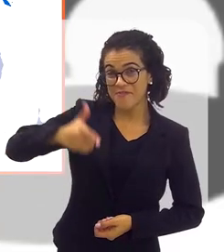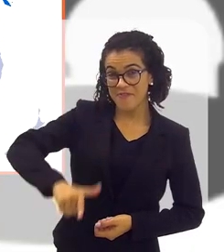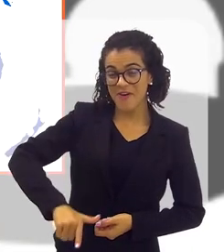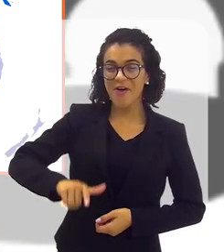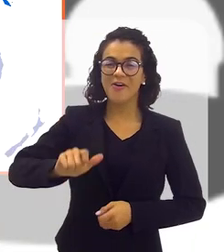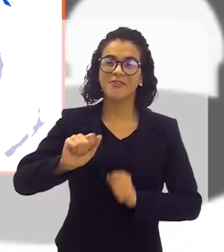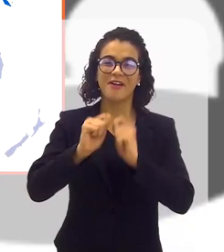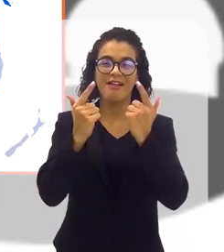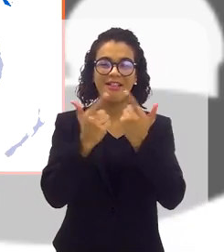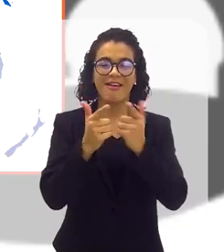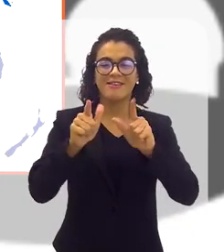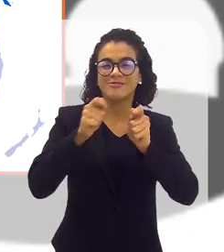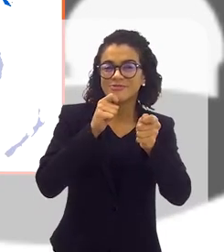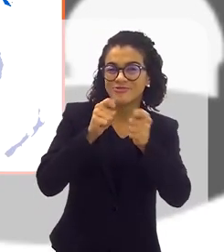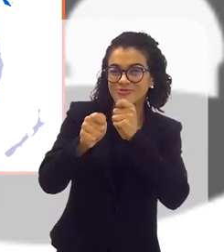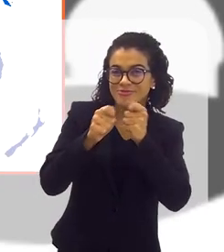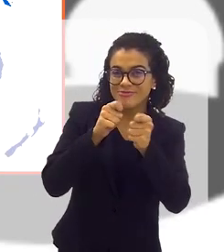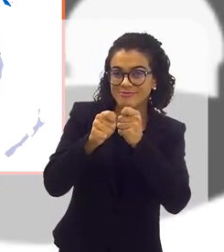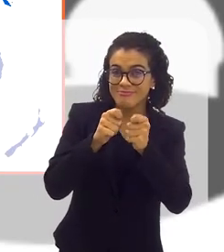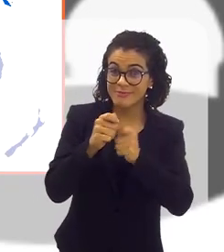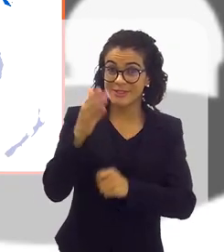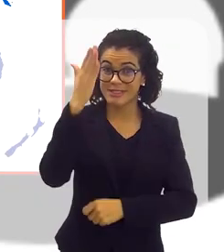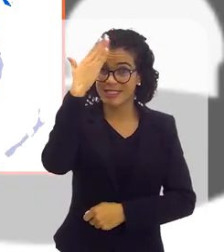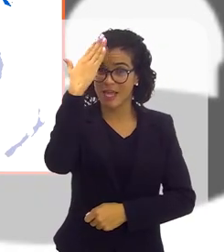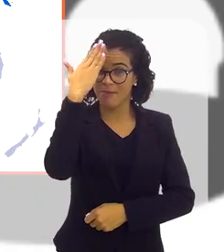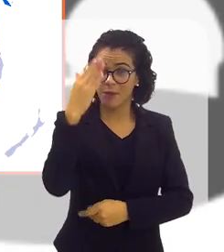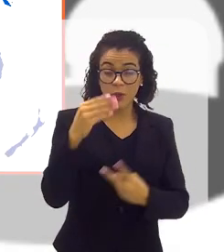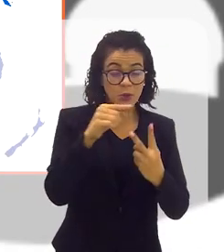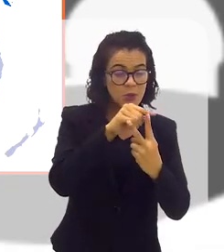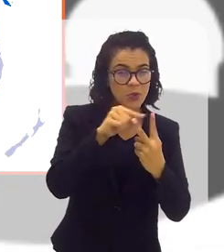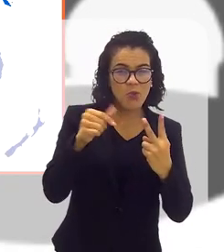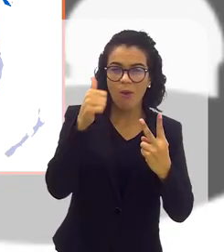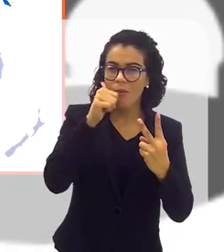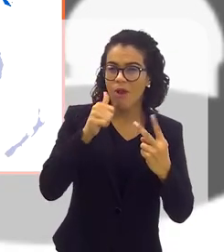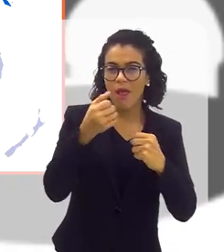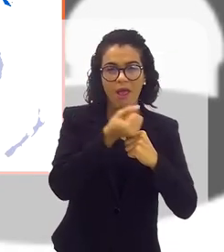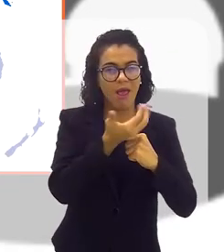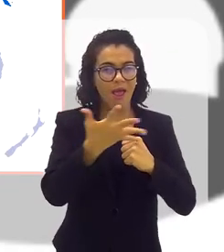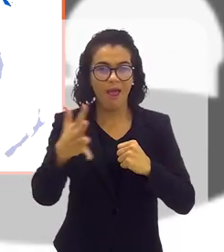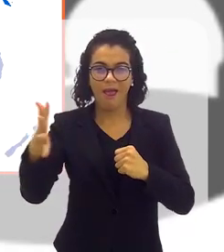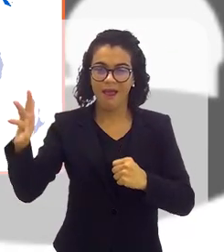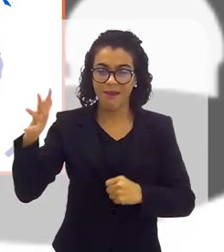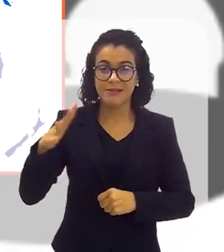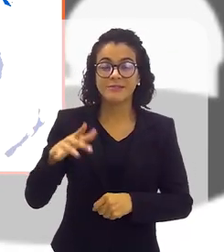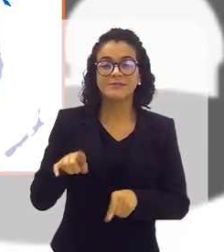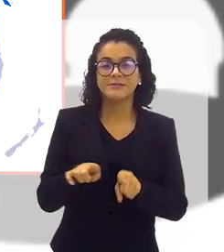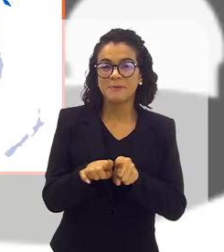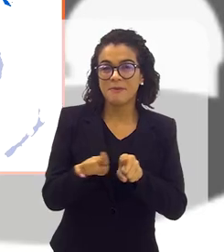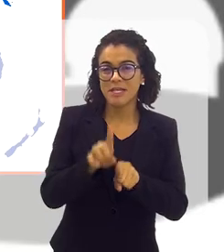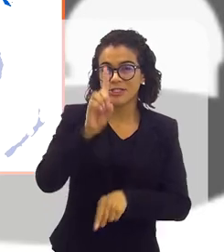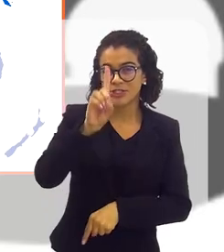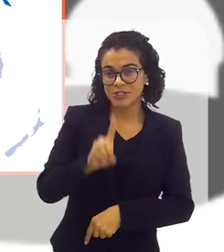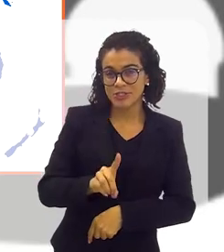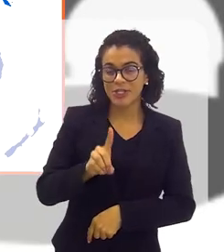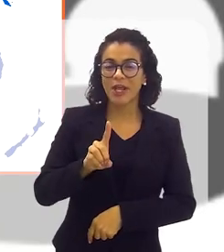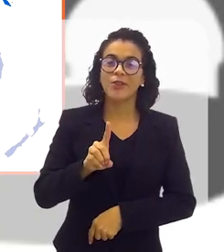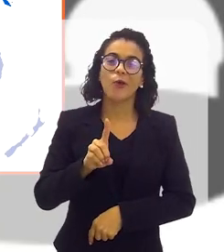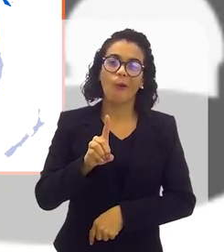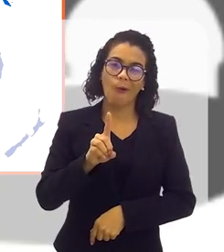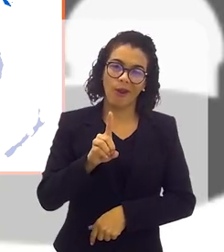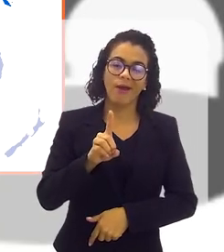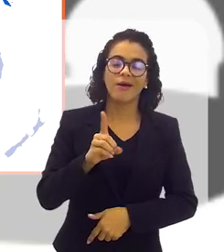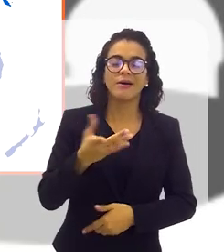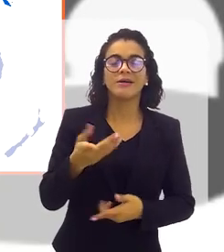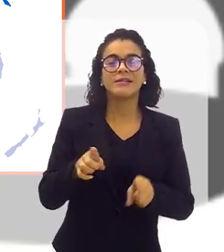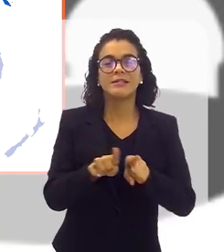De volta com o nosso Alerj Entrevista de hoje, conforme você sabe, com duas joias raras. A Heloísa Melillo, diretora executiva do Bem